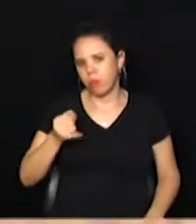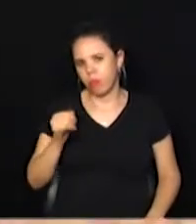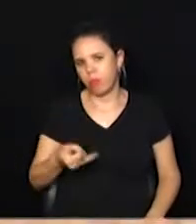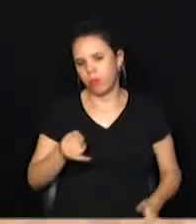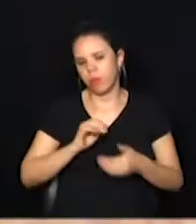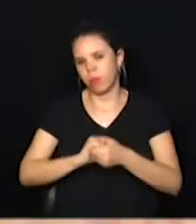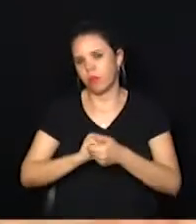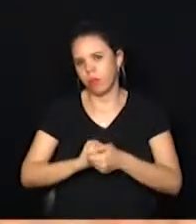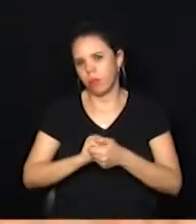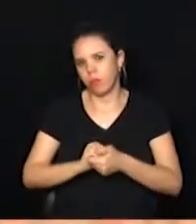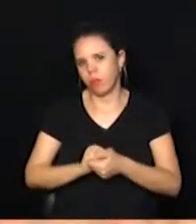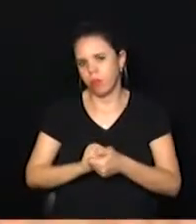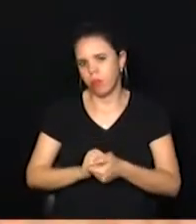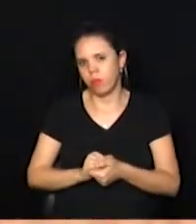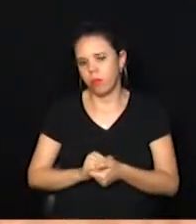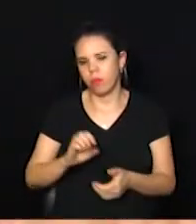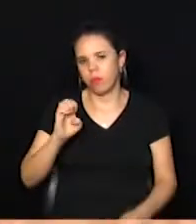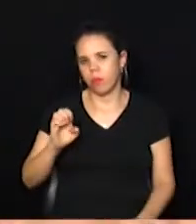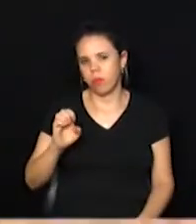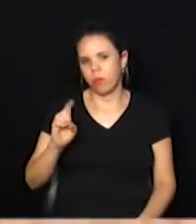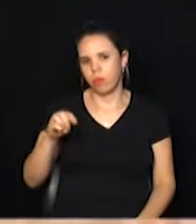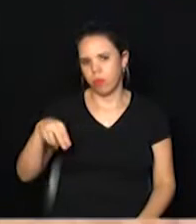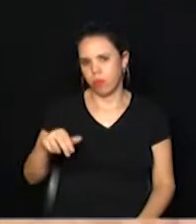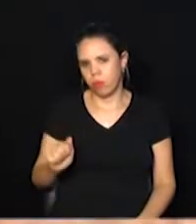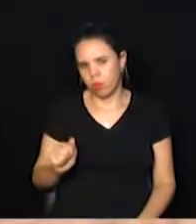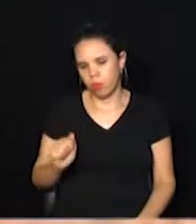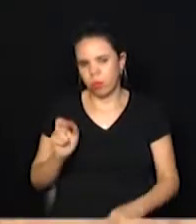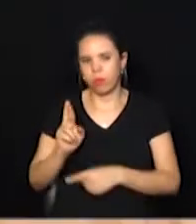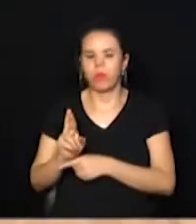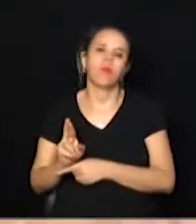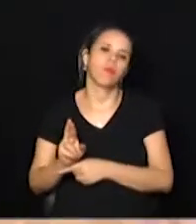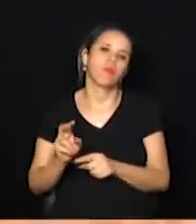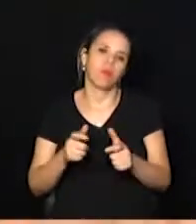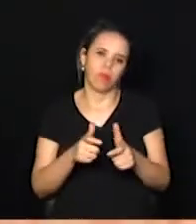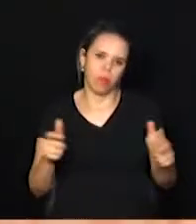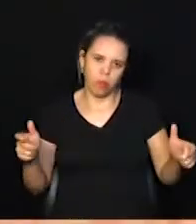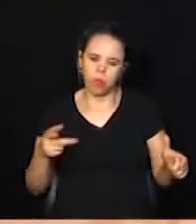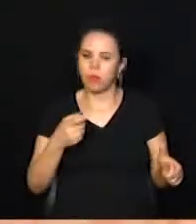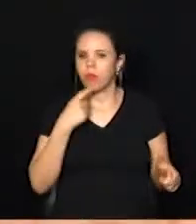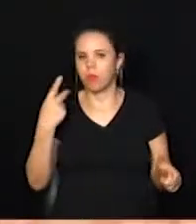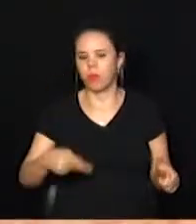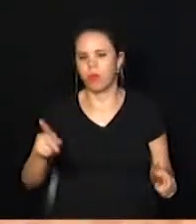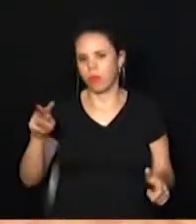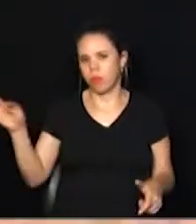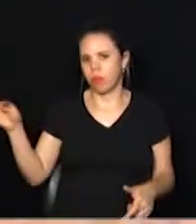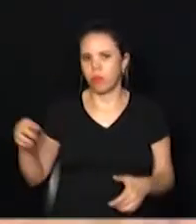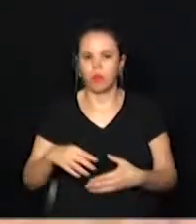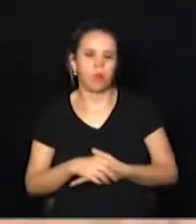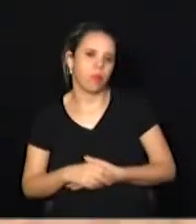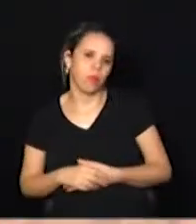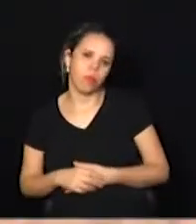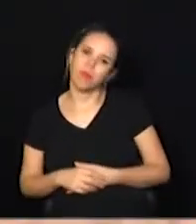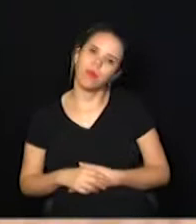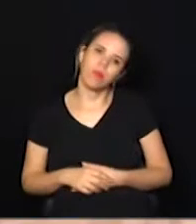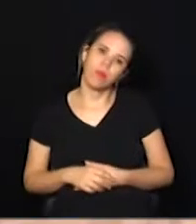saudar a presença da companheira Edna, que está aqui representando a Macro Campinas, do PT, e